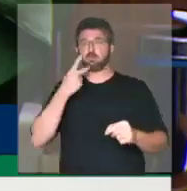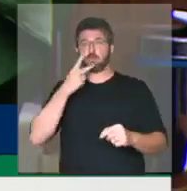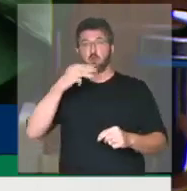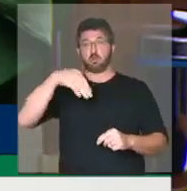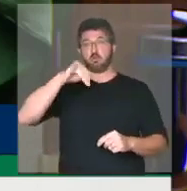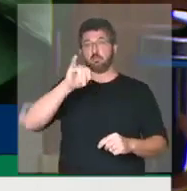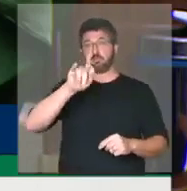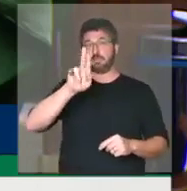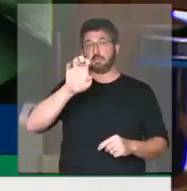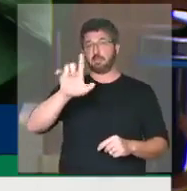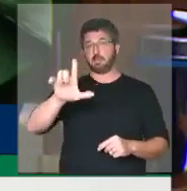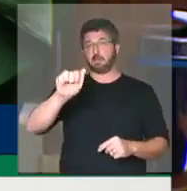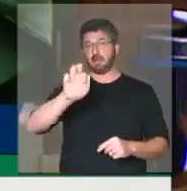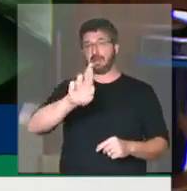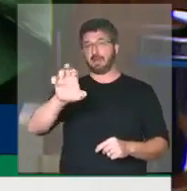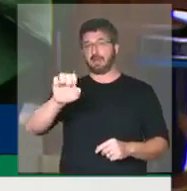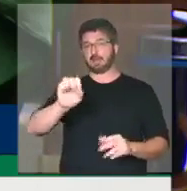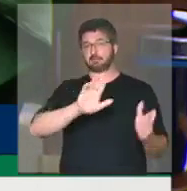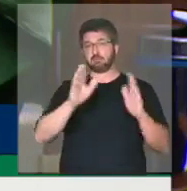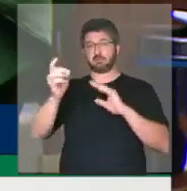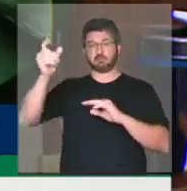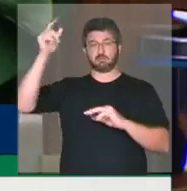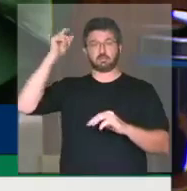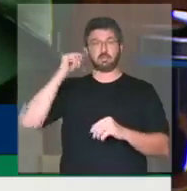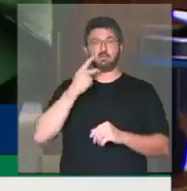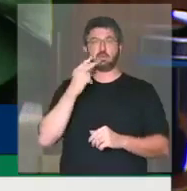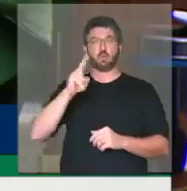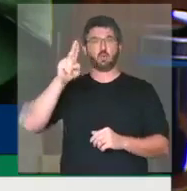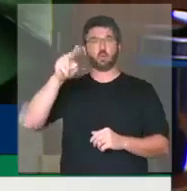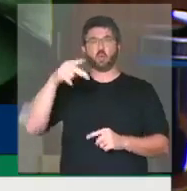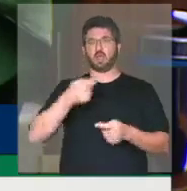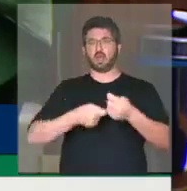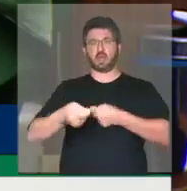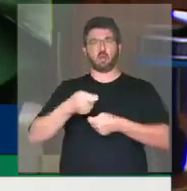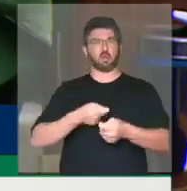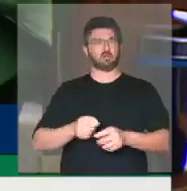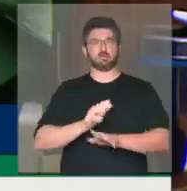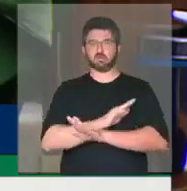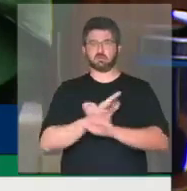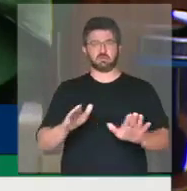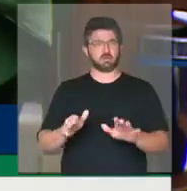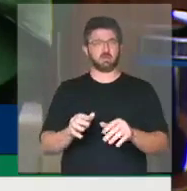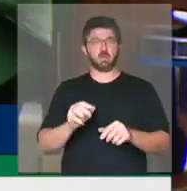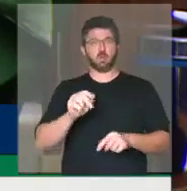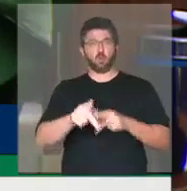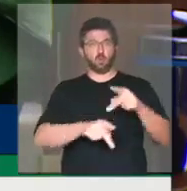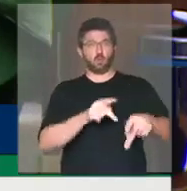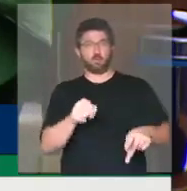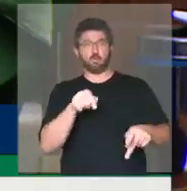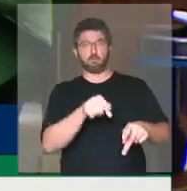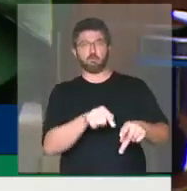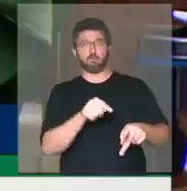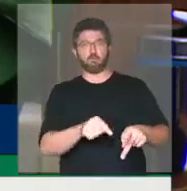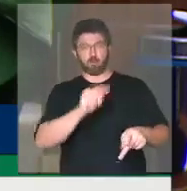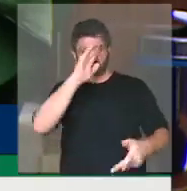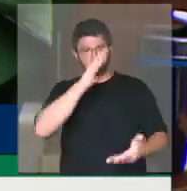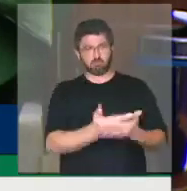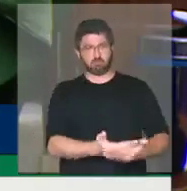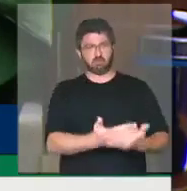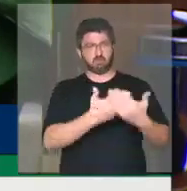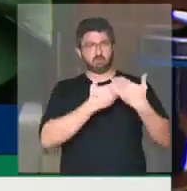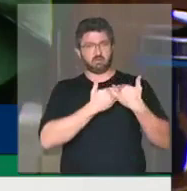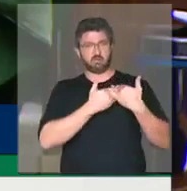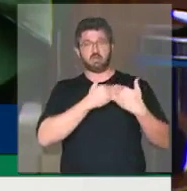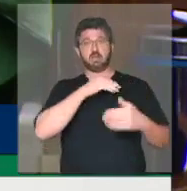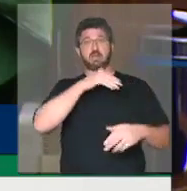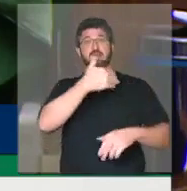Miguel Arraes, naquele momento, que ele jamais negociaria aquilo que o povo pernambucano lhe conferiu nas